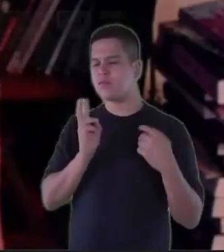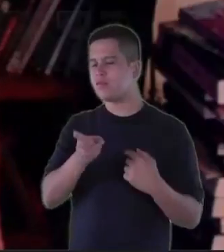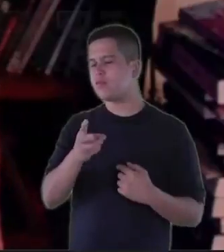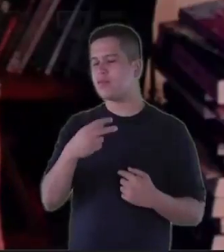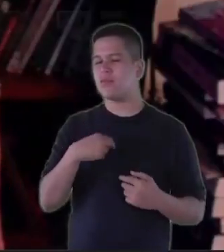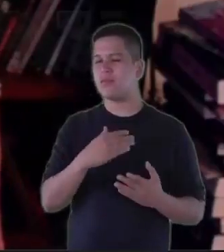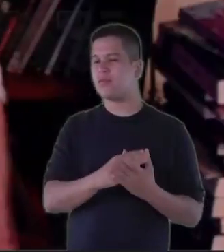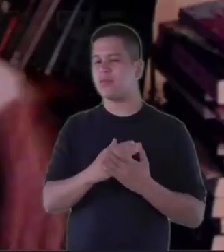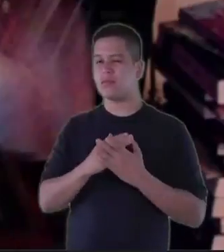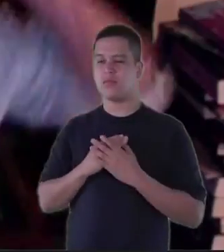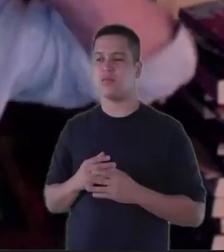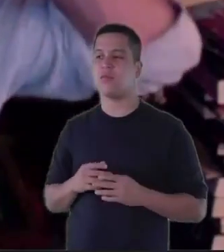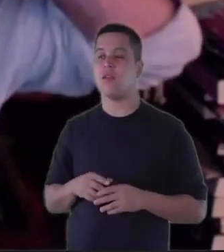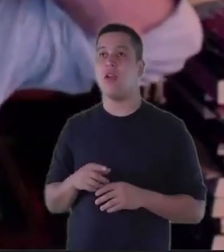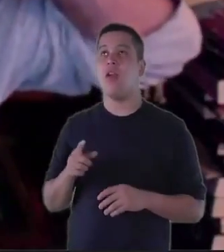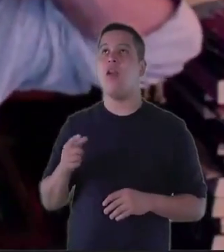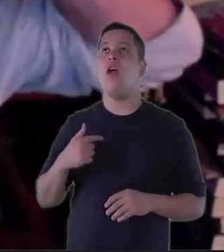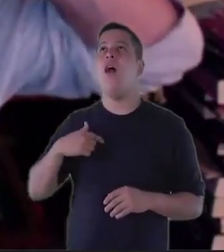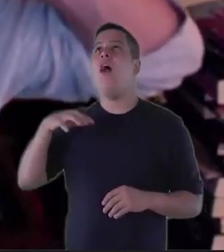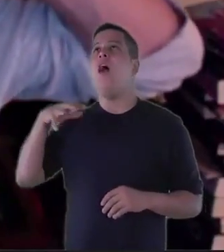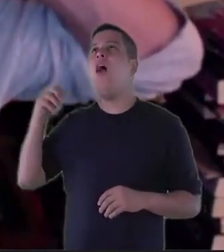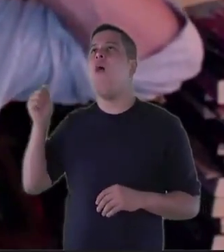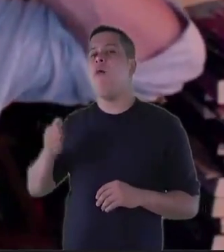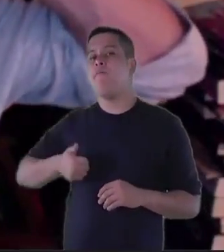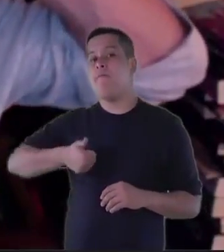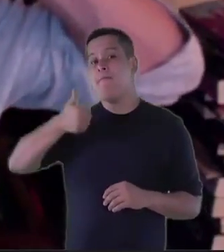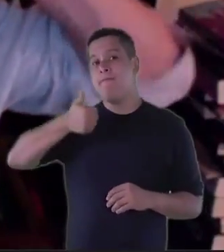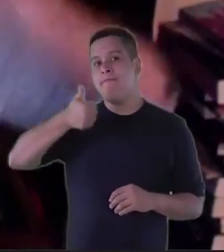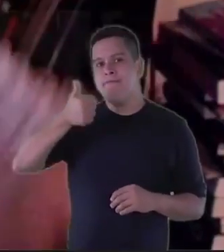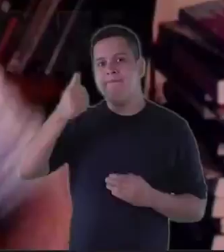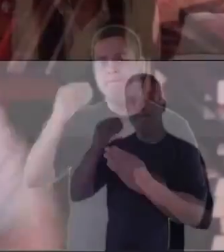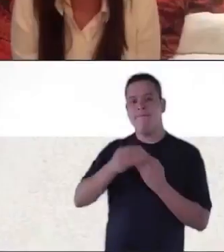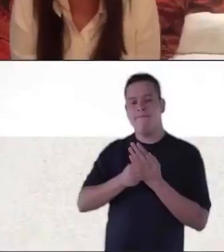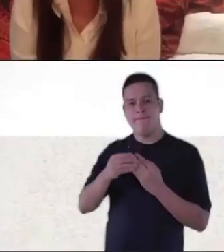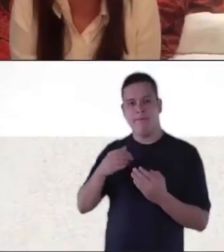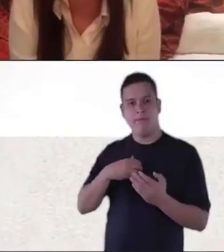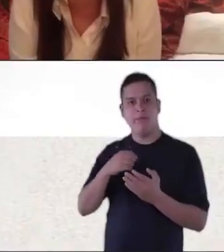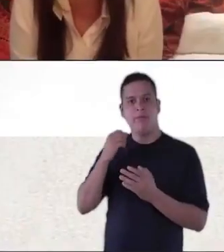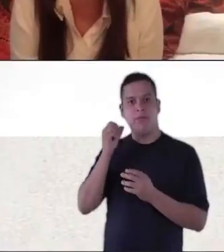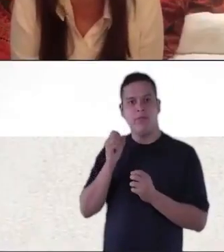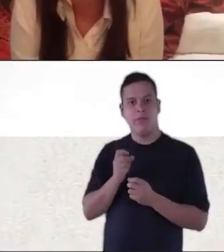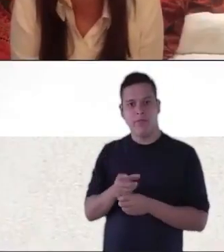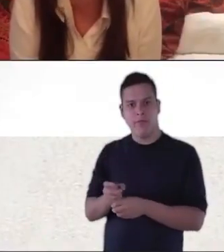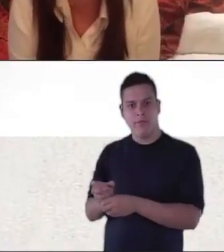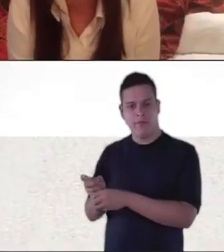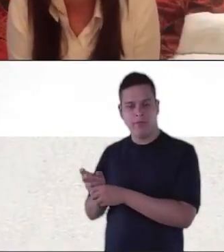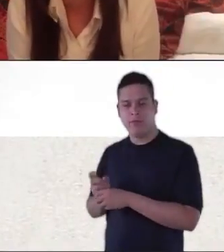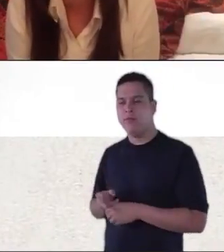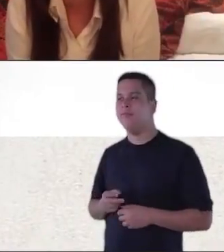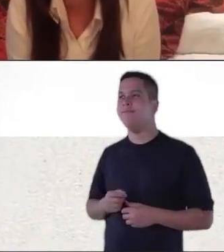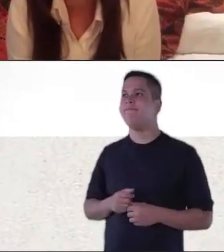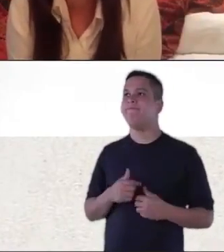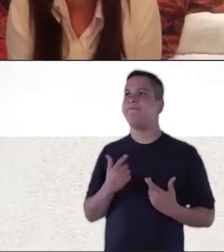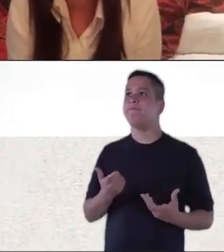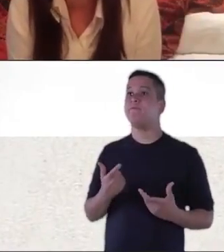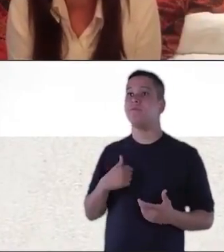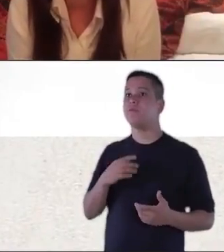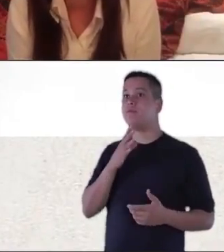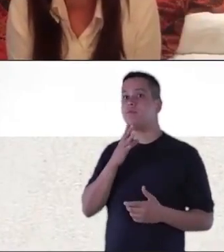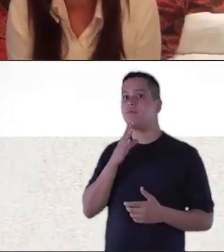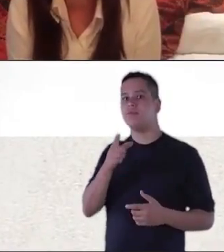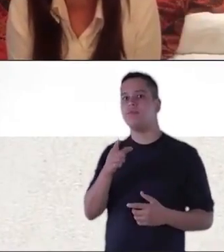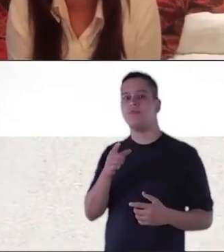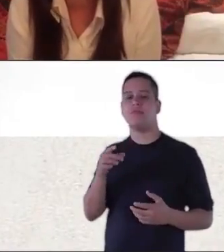livro. Acho que era o primeiro. A gente teve alguns encontros com um casal aqui, tão legal. Eu não conhecia o Luiz Alfredo, ele estava